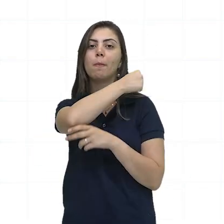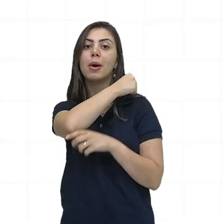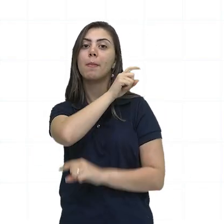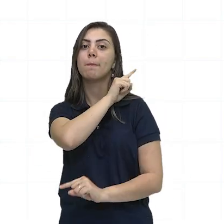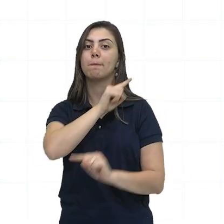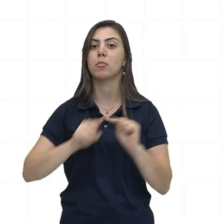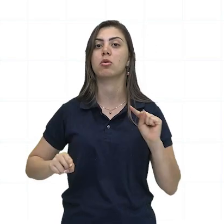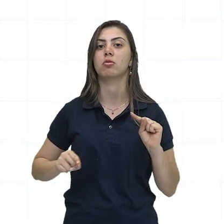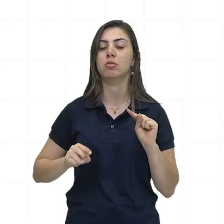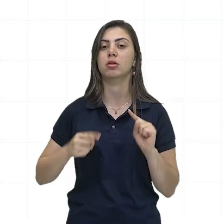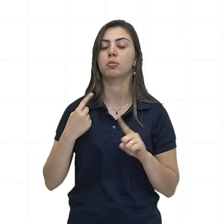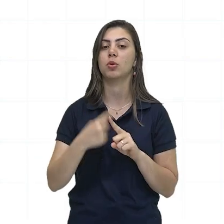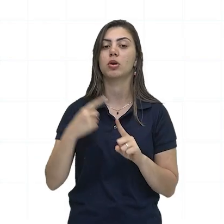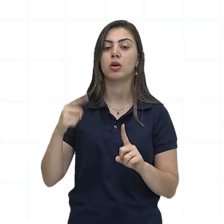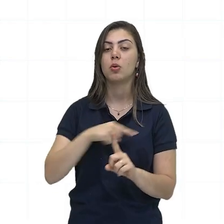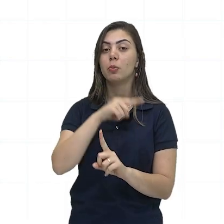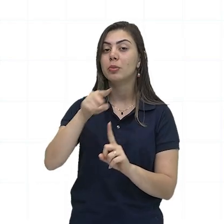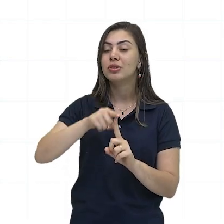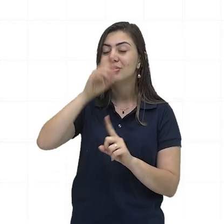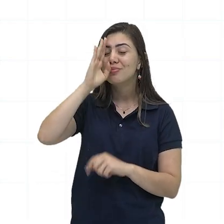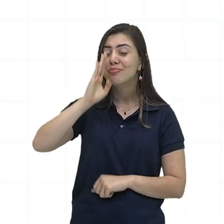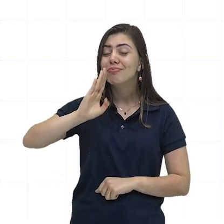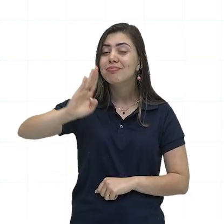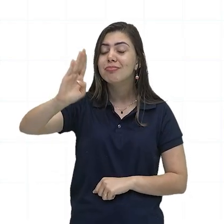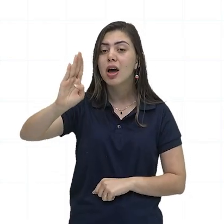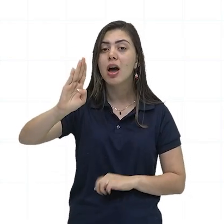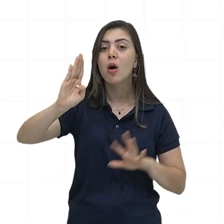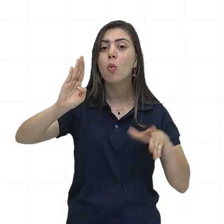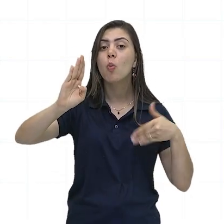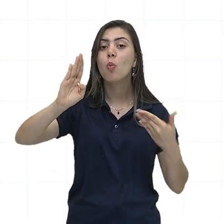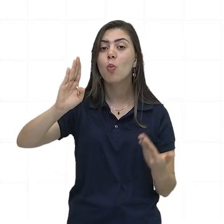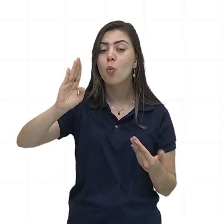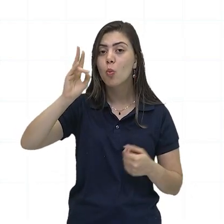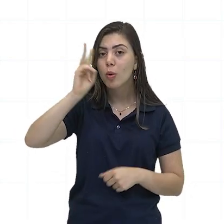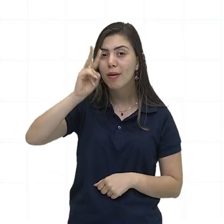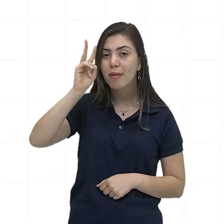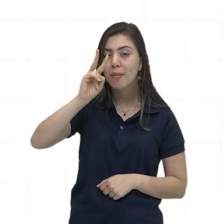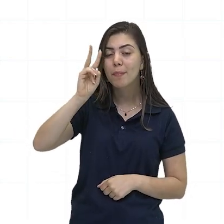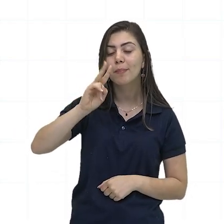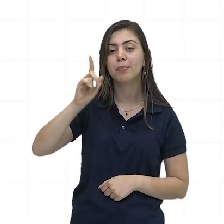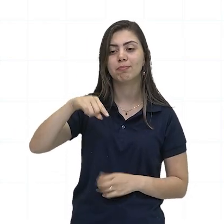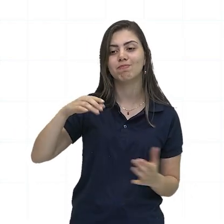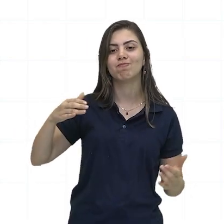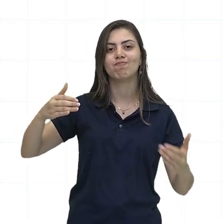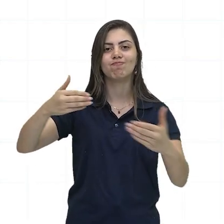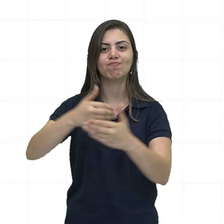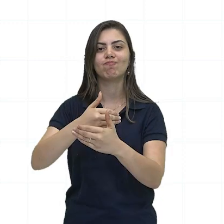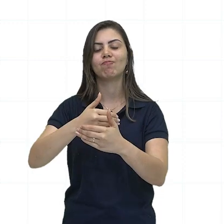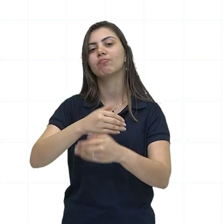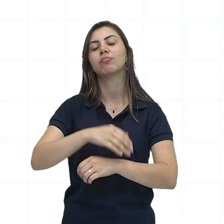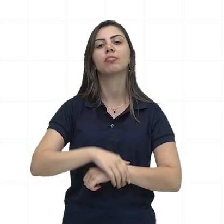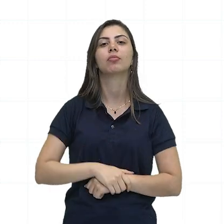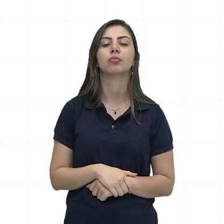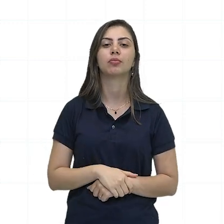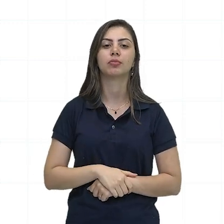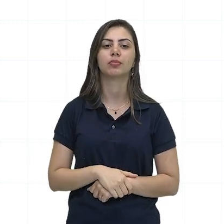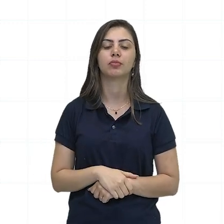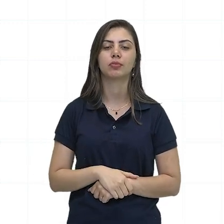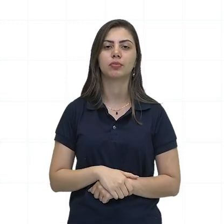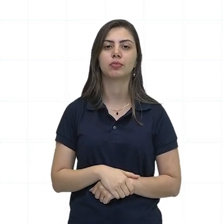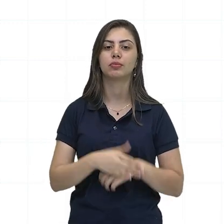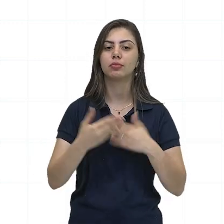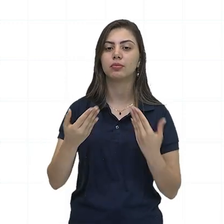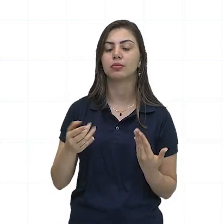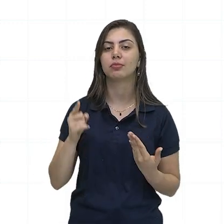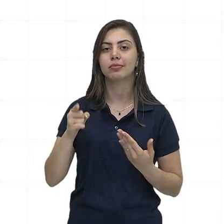braço. O intuito maior, o objetivo maior é a questão do agarrar, tá bom? E junto com